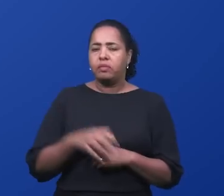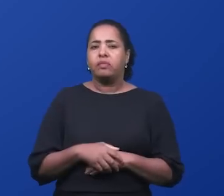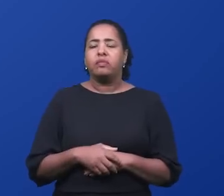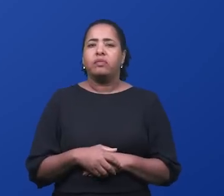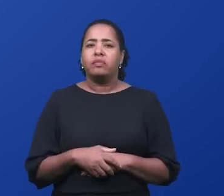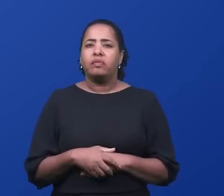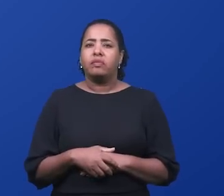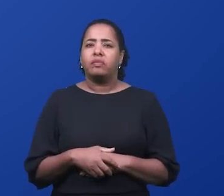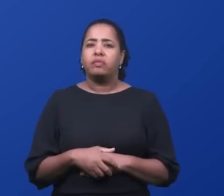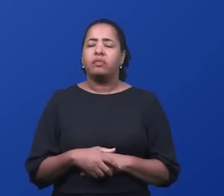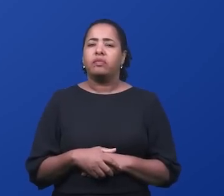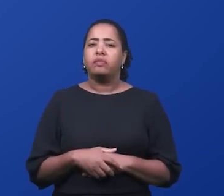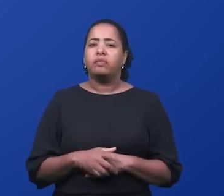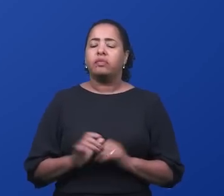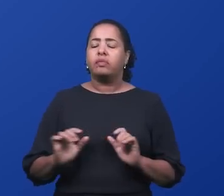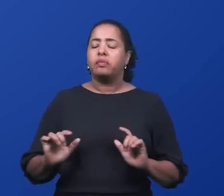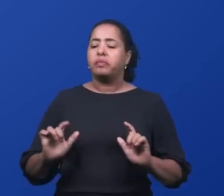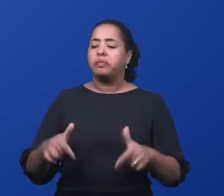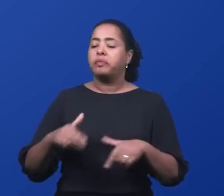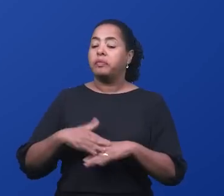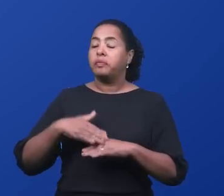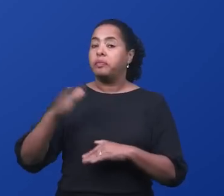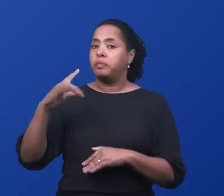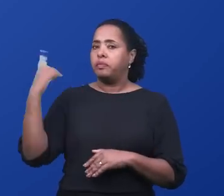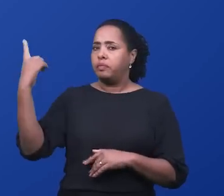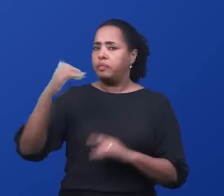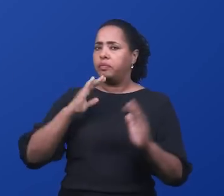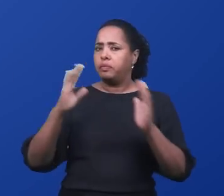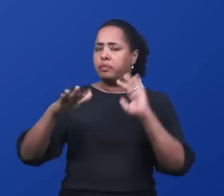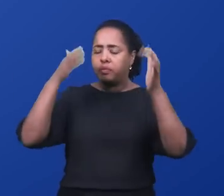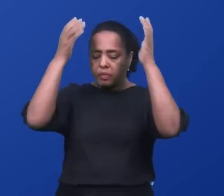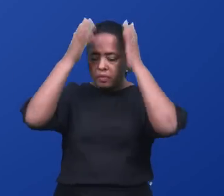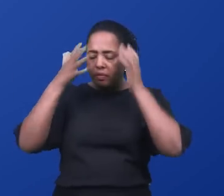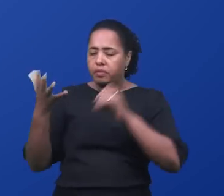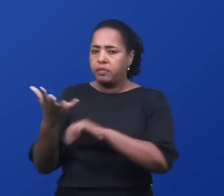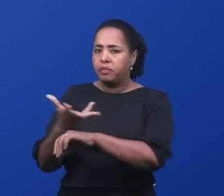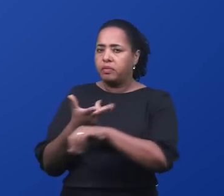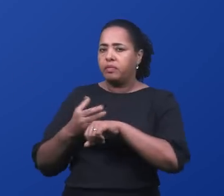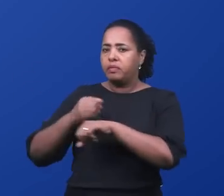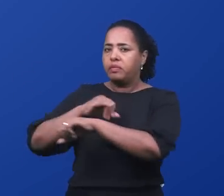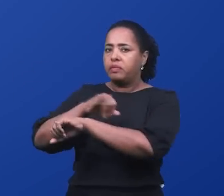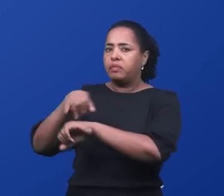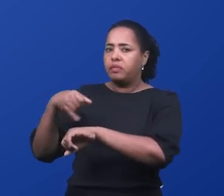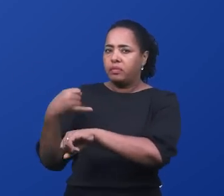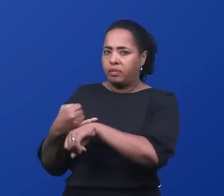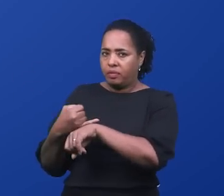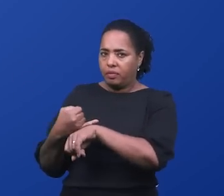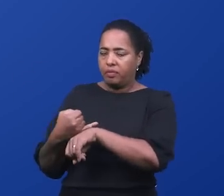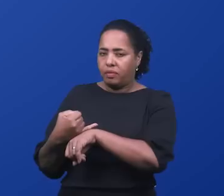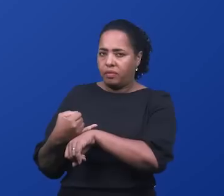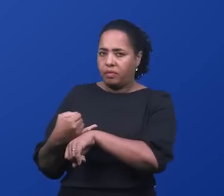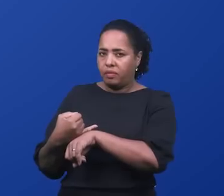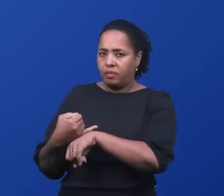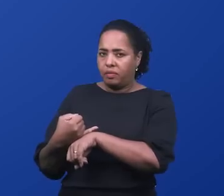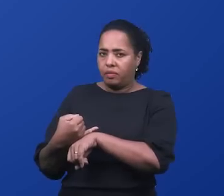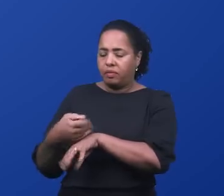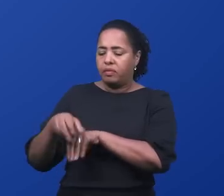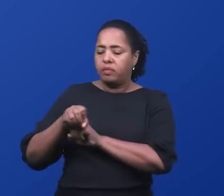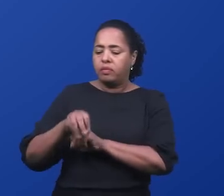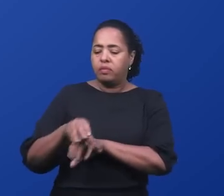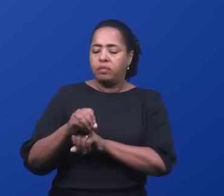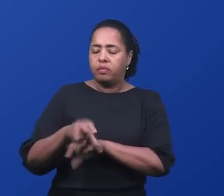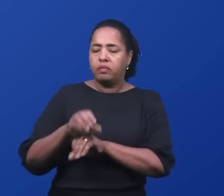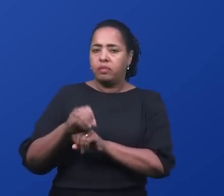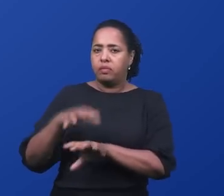O maior feito de Davi em seu reinado foi a conquista de Jerusalém. E a